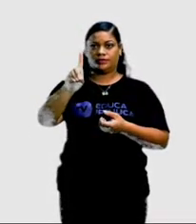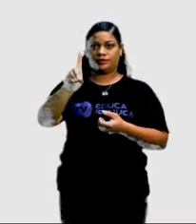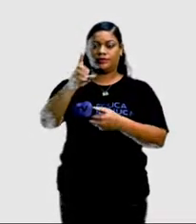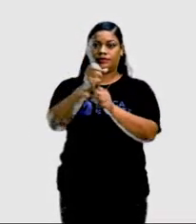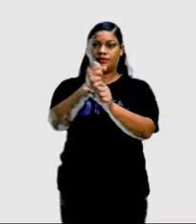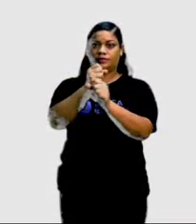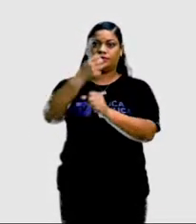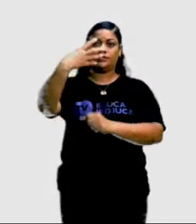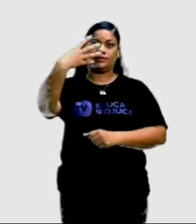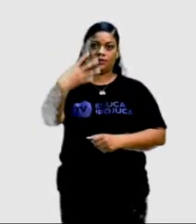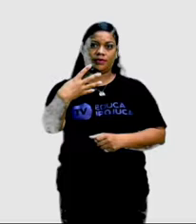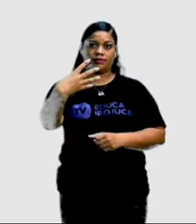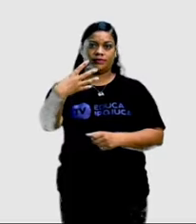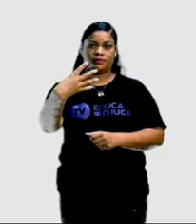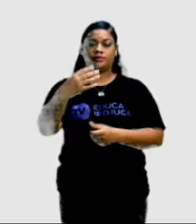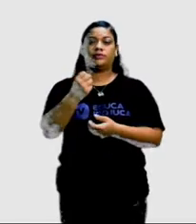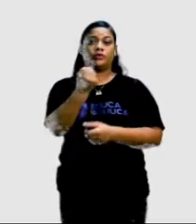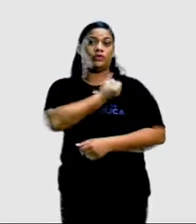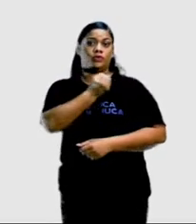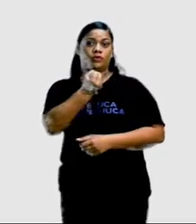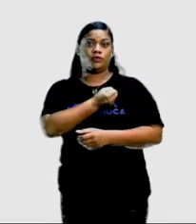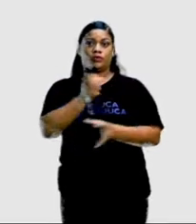4 unidades, que vai dar o número